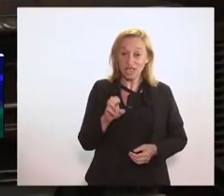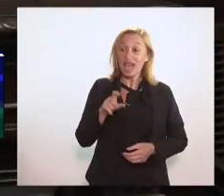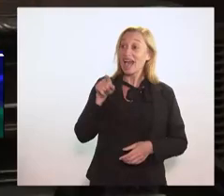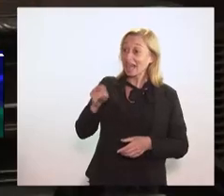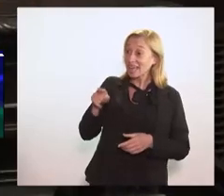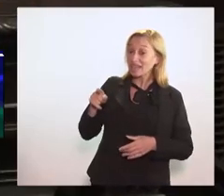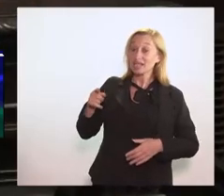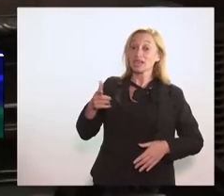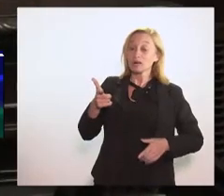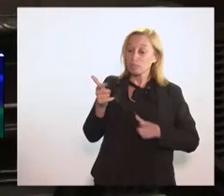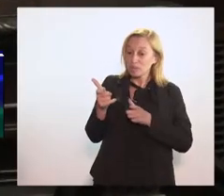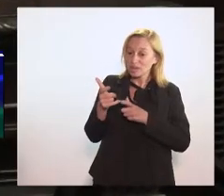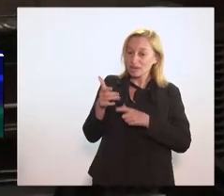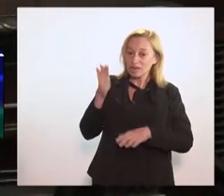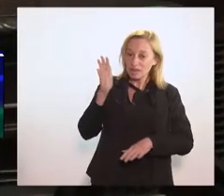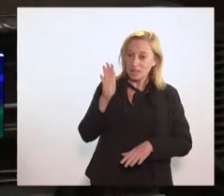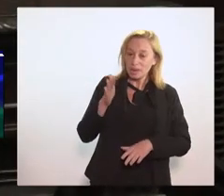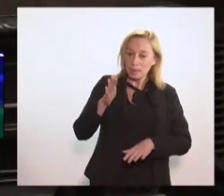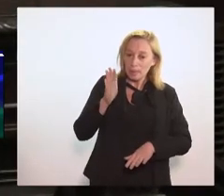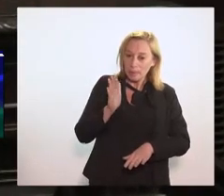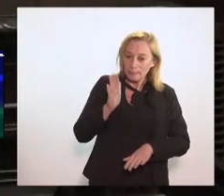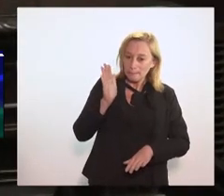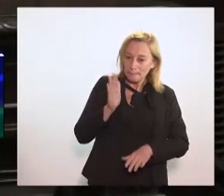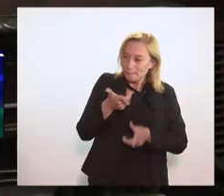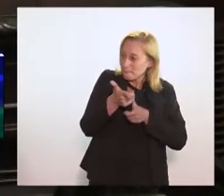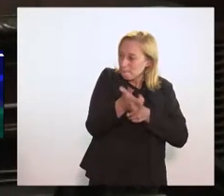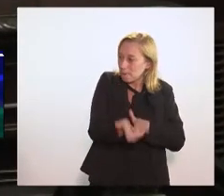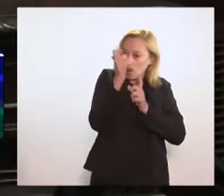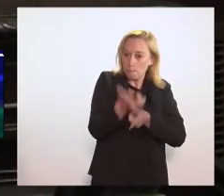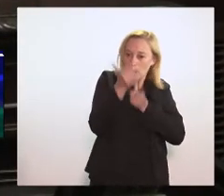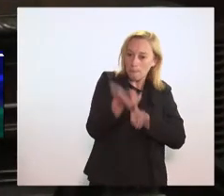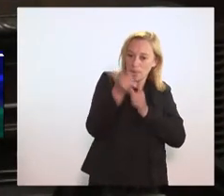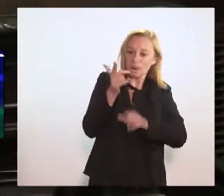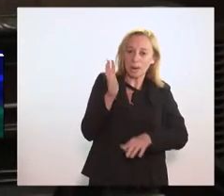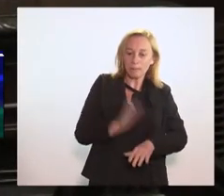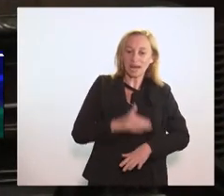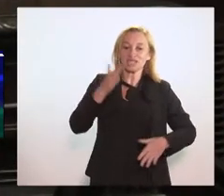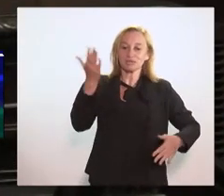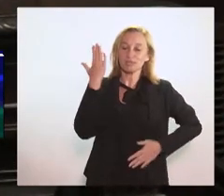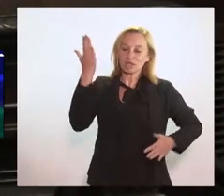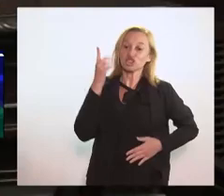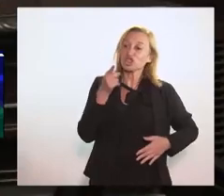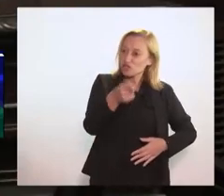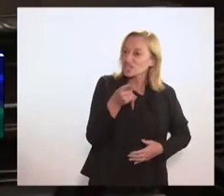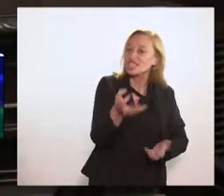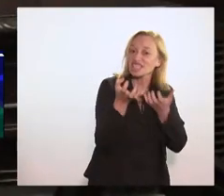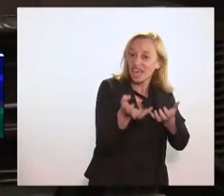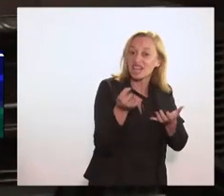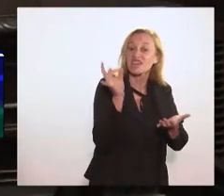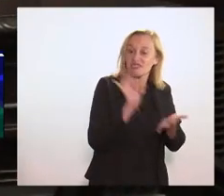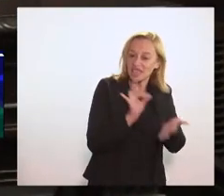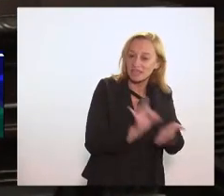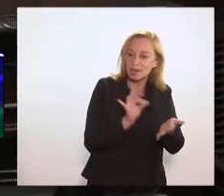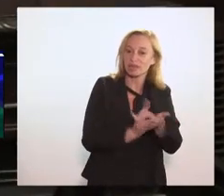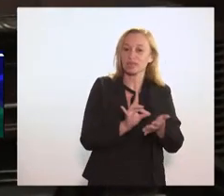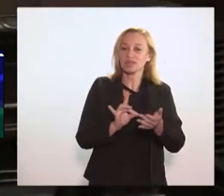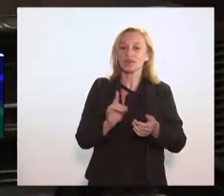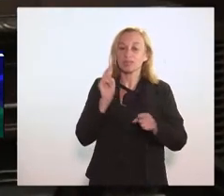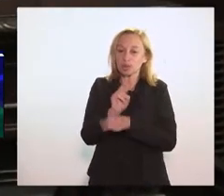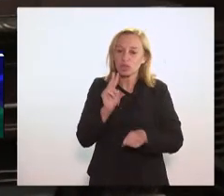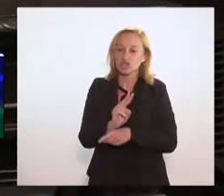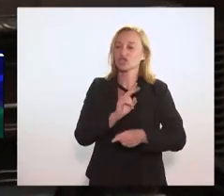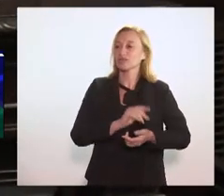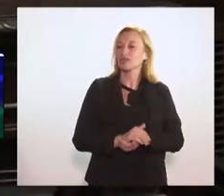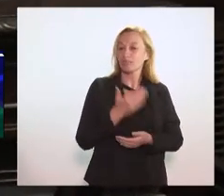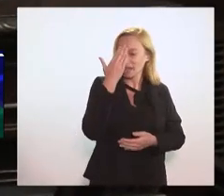exterminar mais gansos, mais bandidos que vossas excelências insistem covardemente em defender. Muito obrigado, senhor